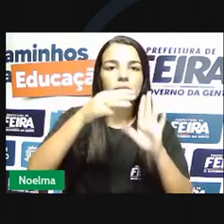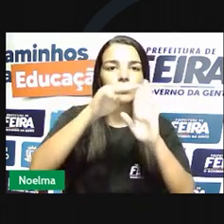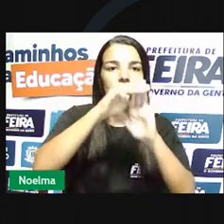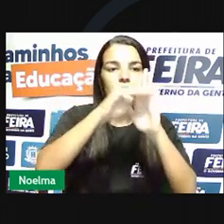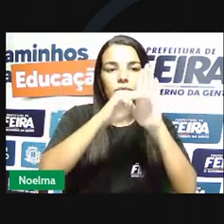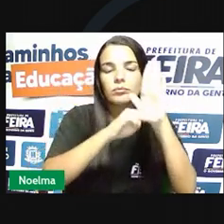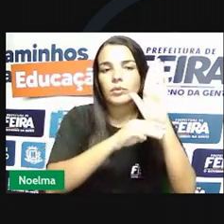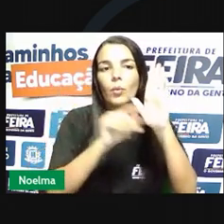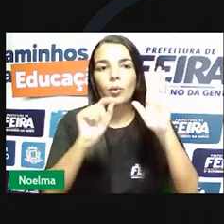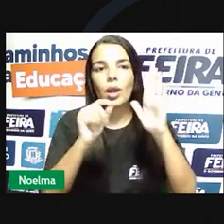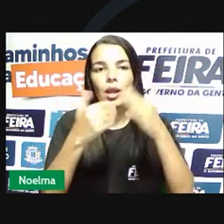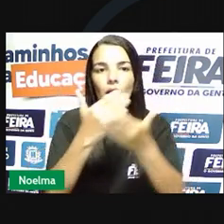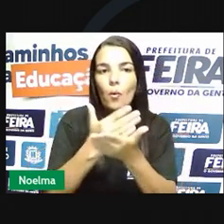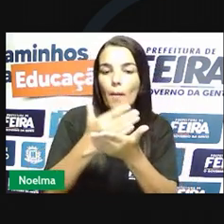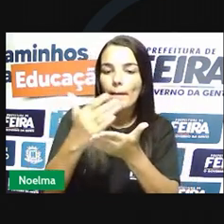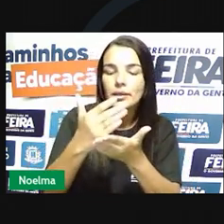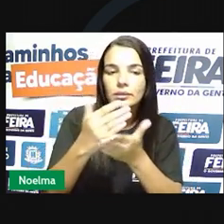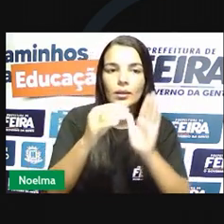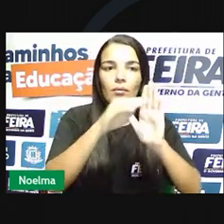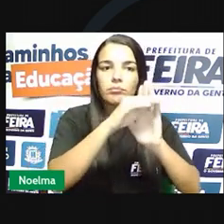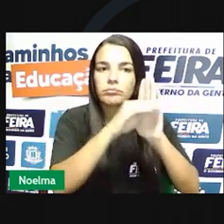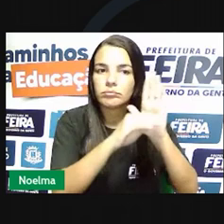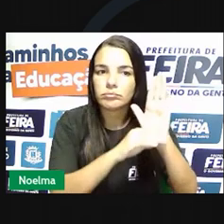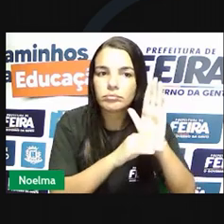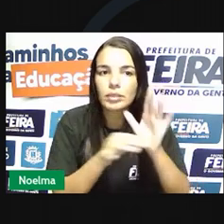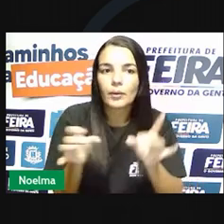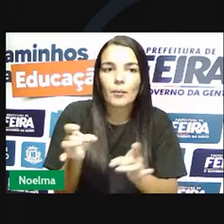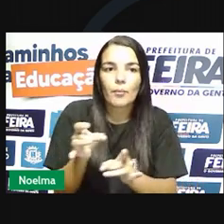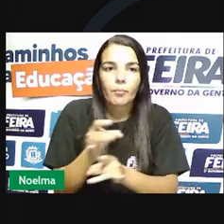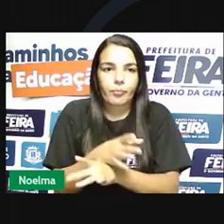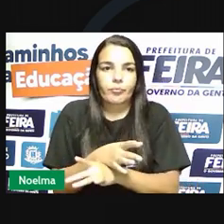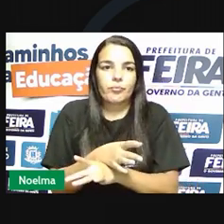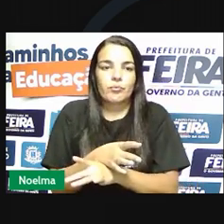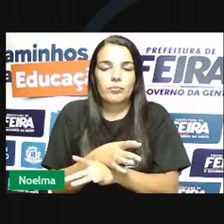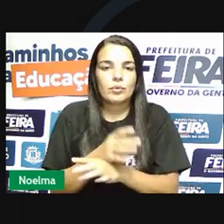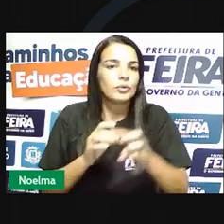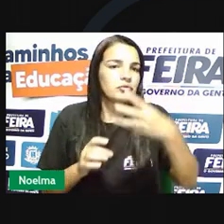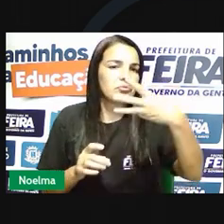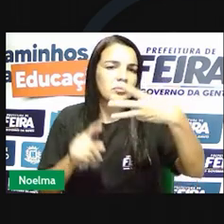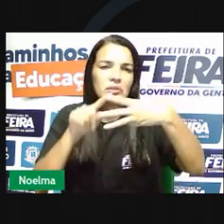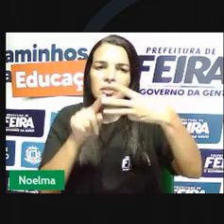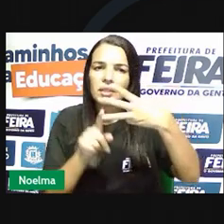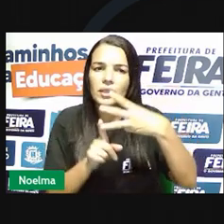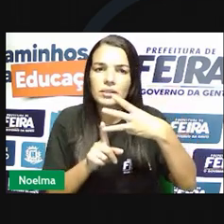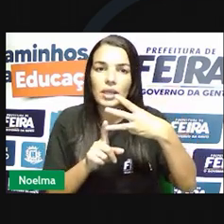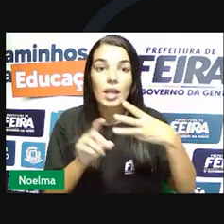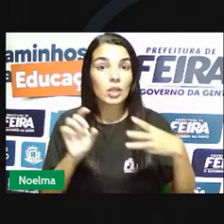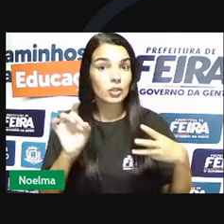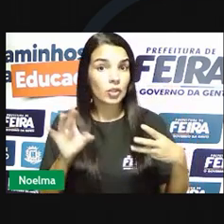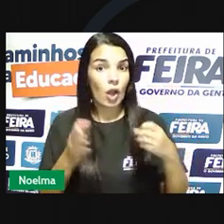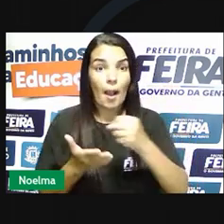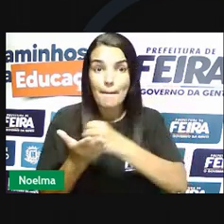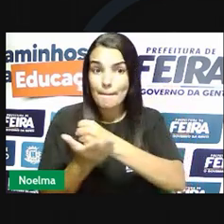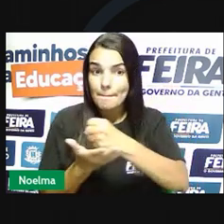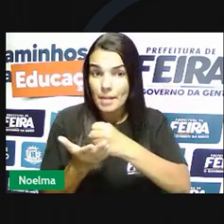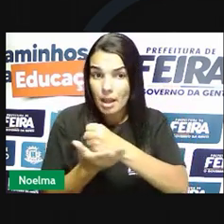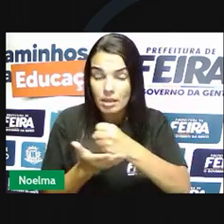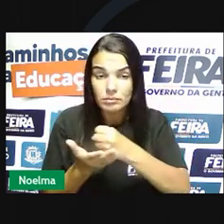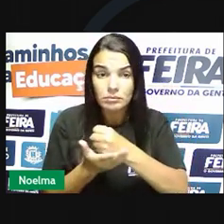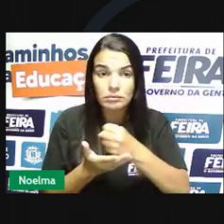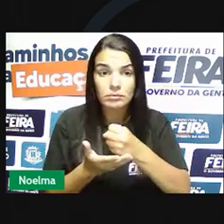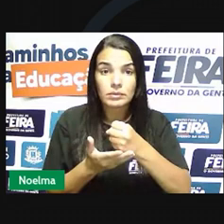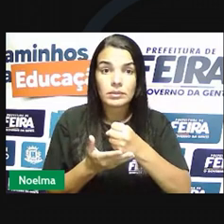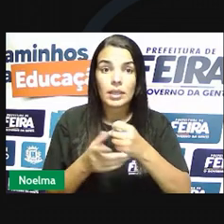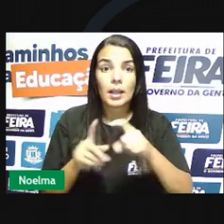produção. Introdução, desenvolvimento e conclusão. Basicamente isso. Mas não é porque ela tem essa base estrutural